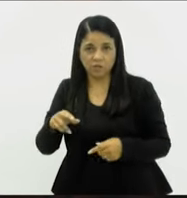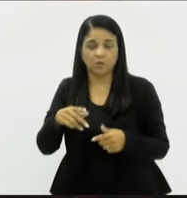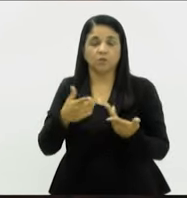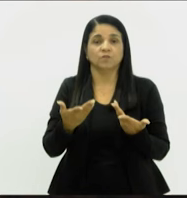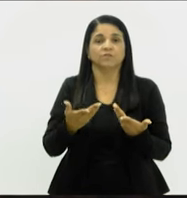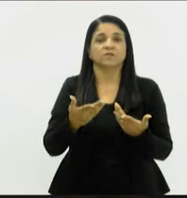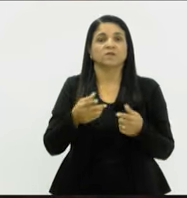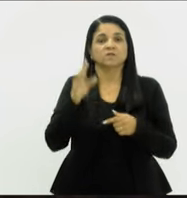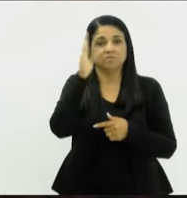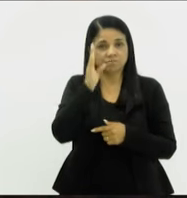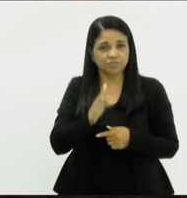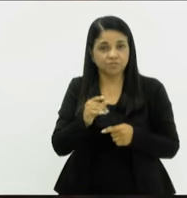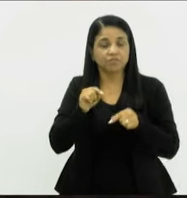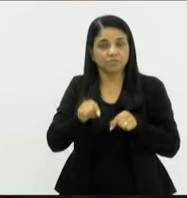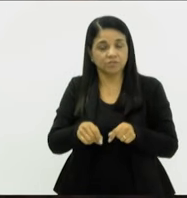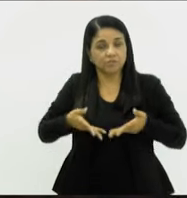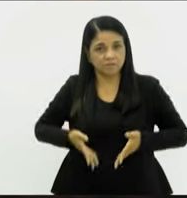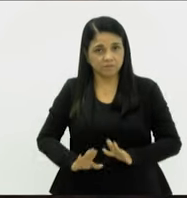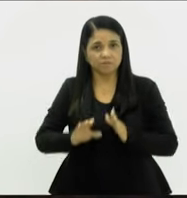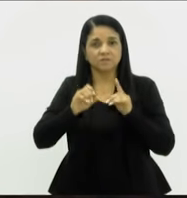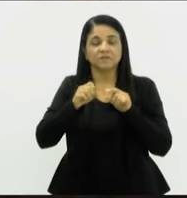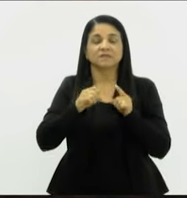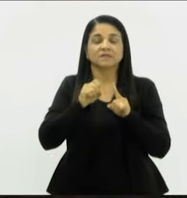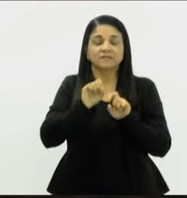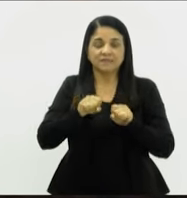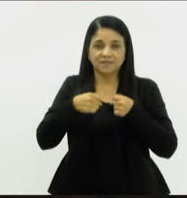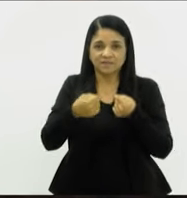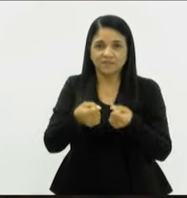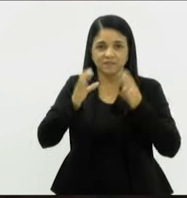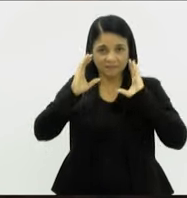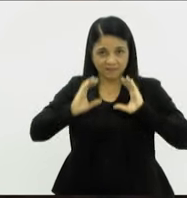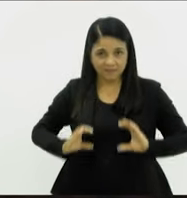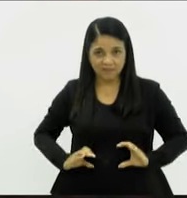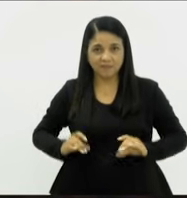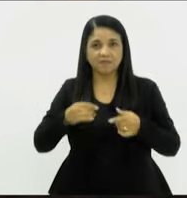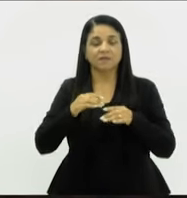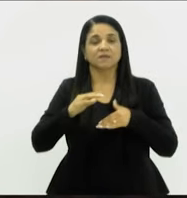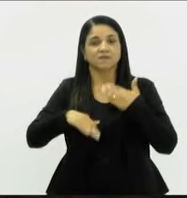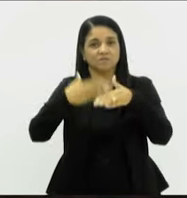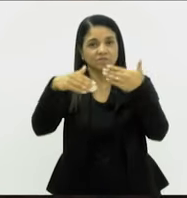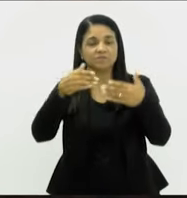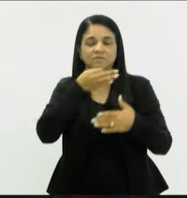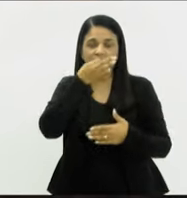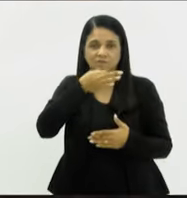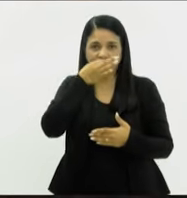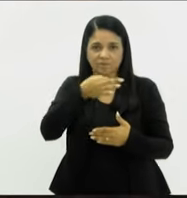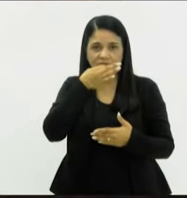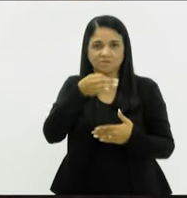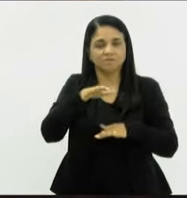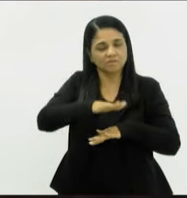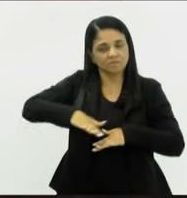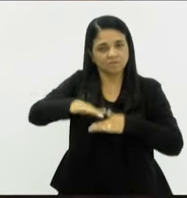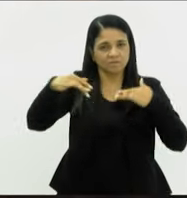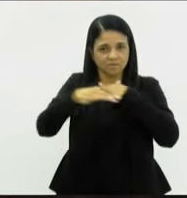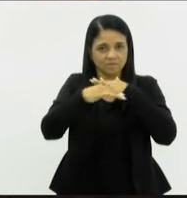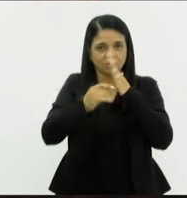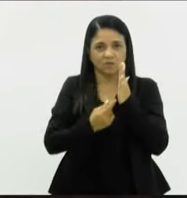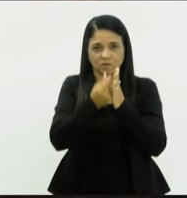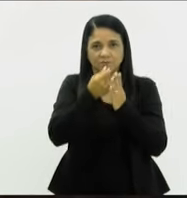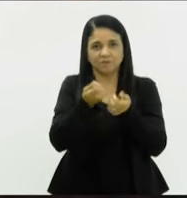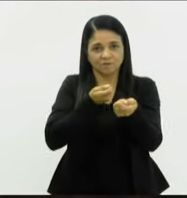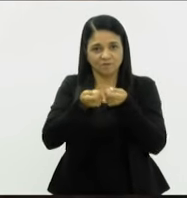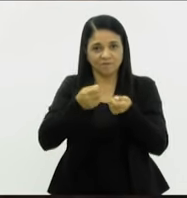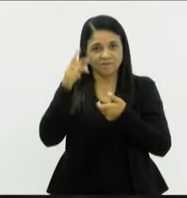de Defesa dos Direitos Humanos e Cidadania, de Assuntos Municipais e Desenvolvimento Regional, de Orçamento,